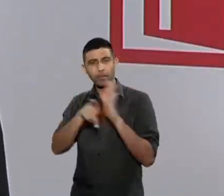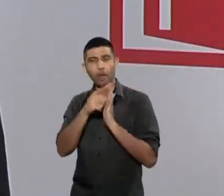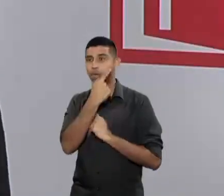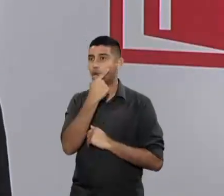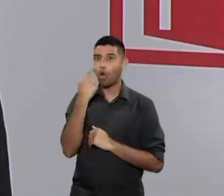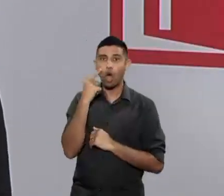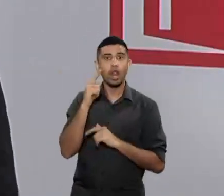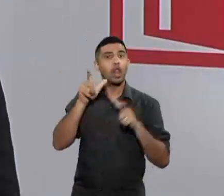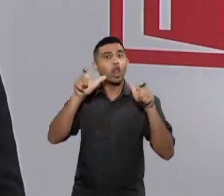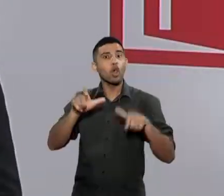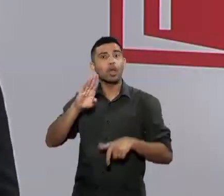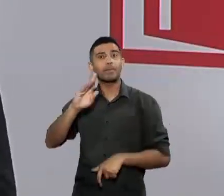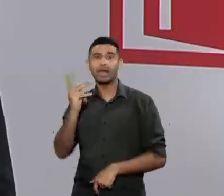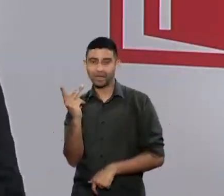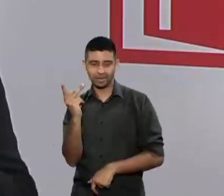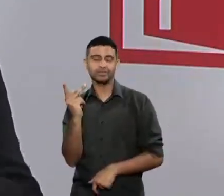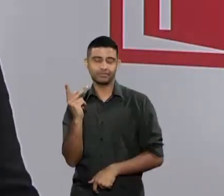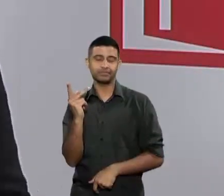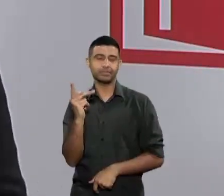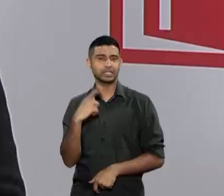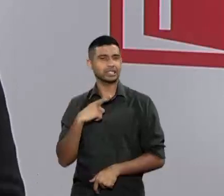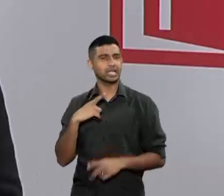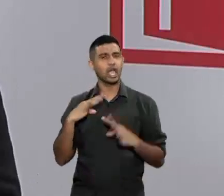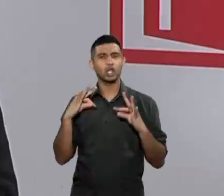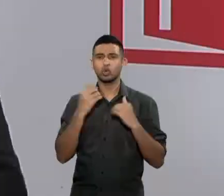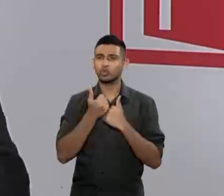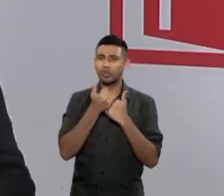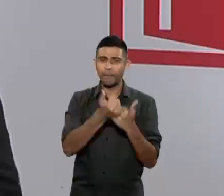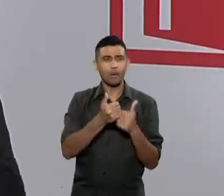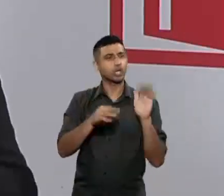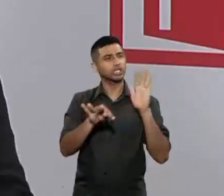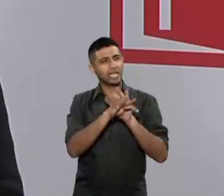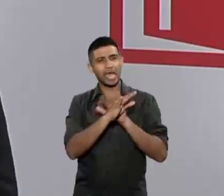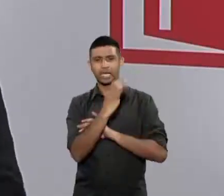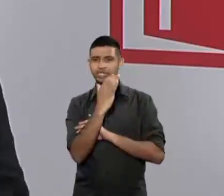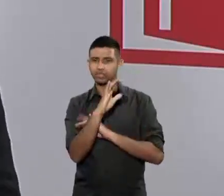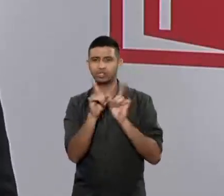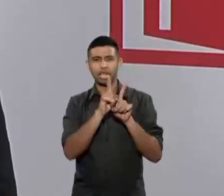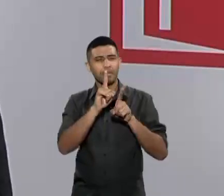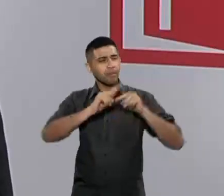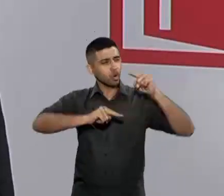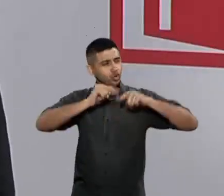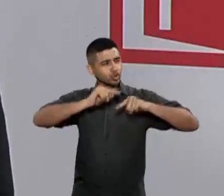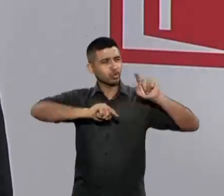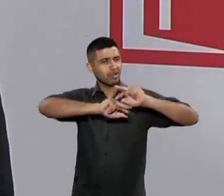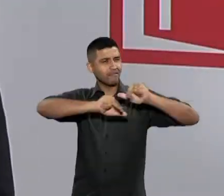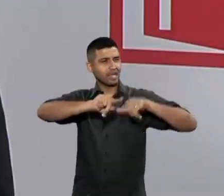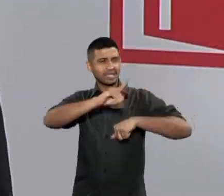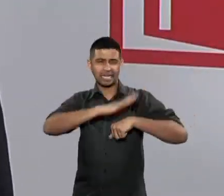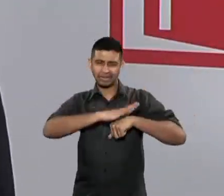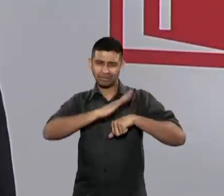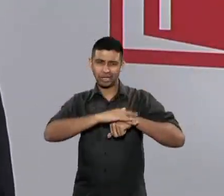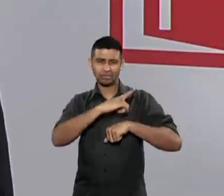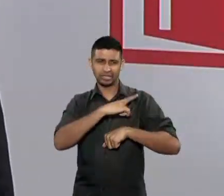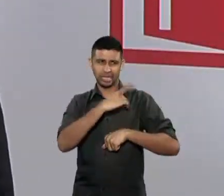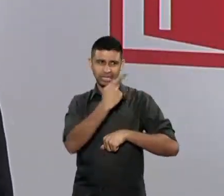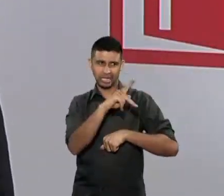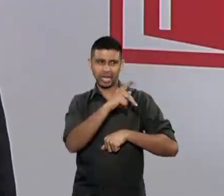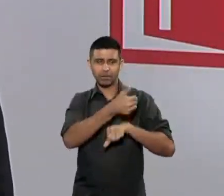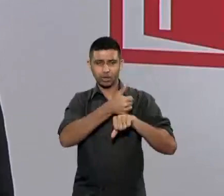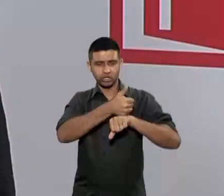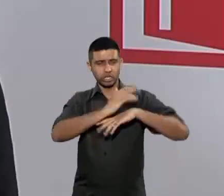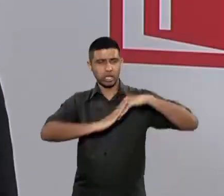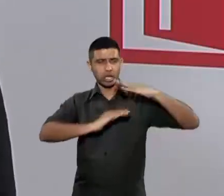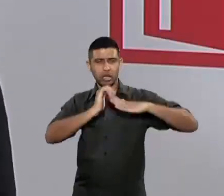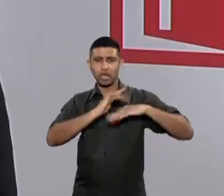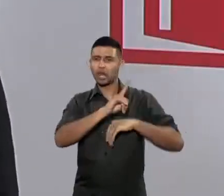Belo Horizonte, onde tem todo o aparato técnico, científico e de material que faz a capacitação desses